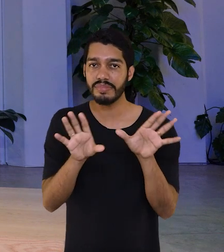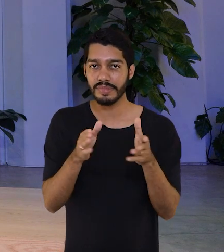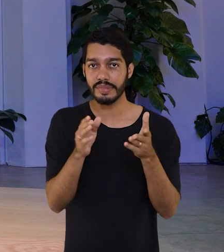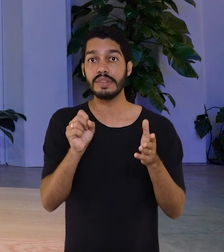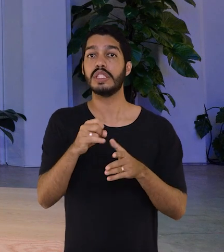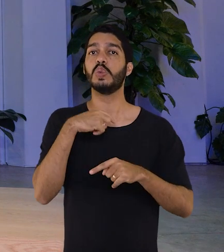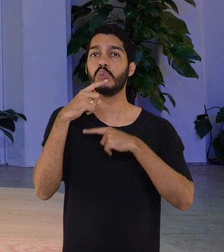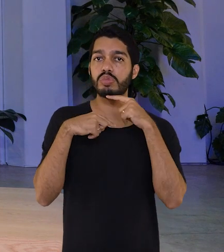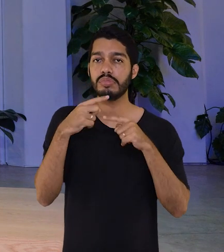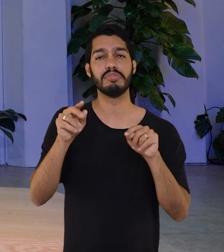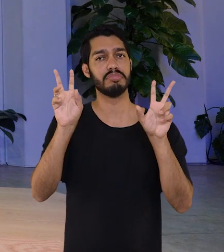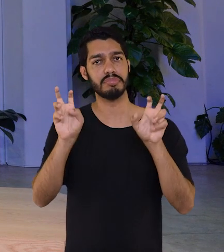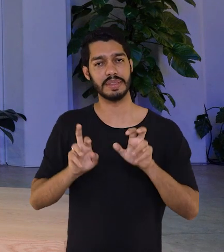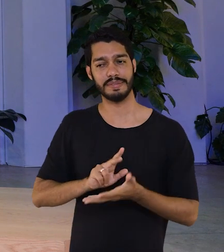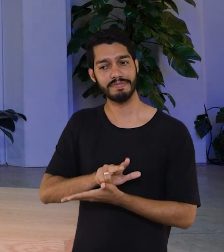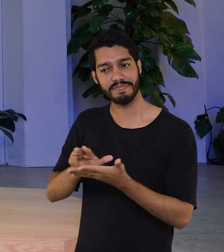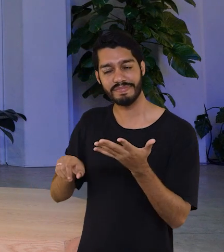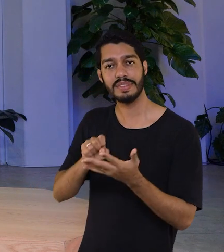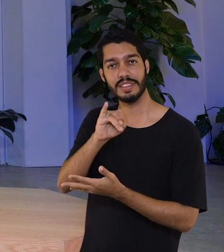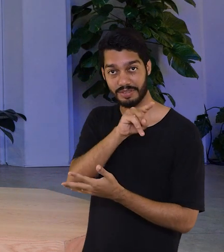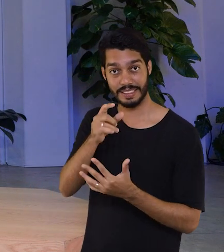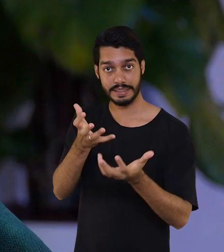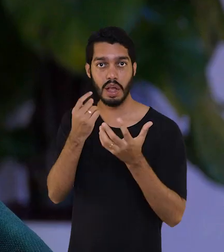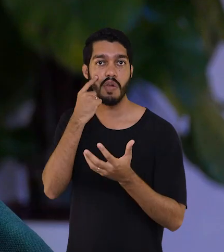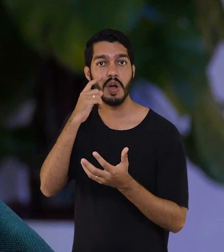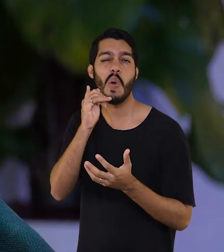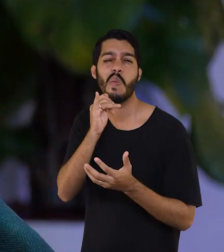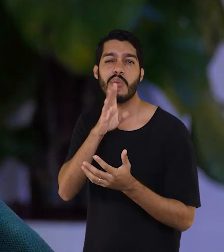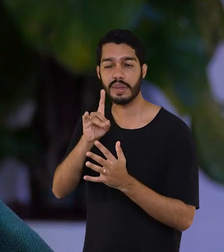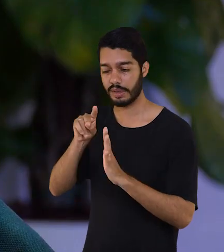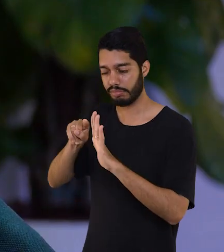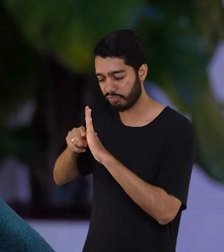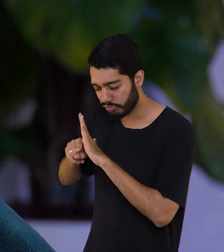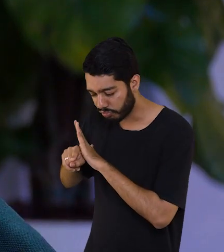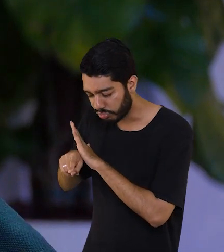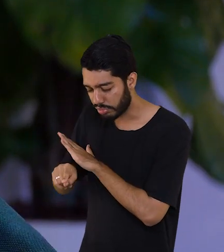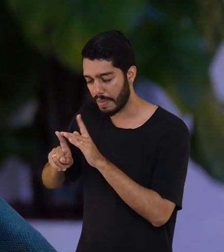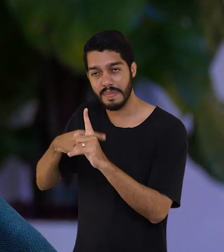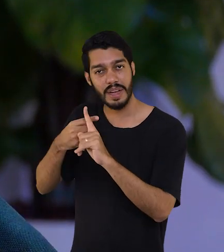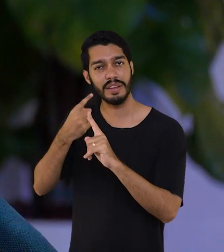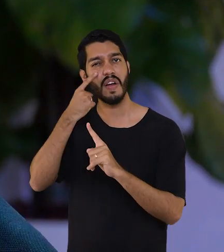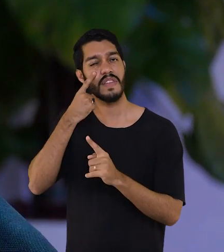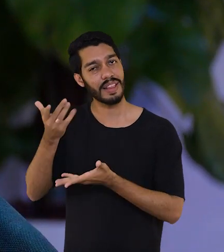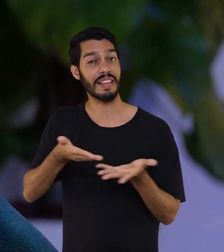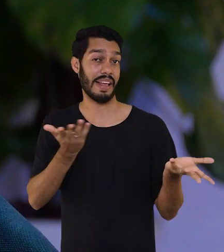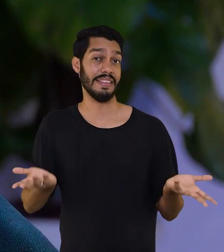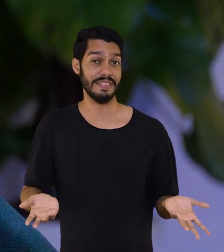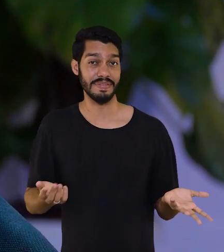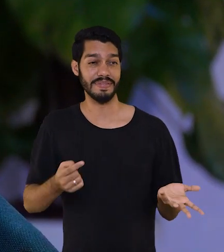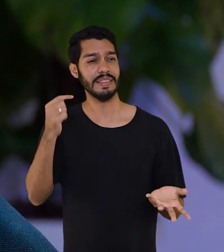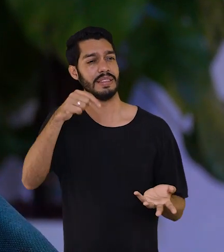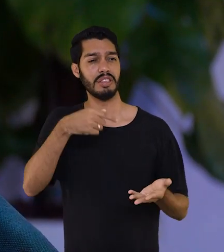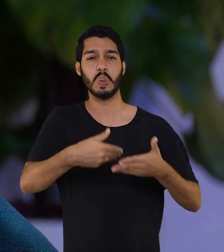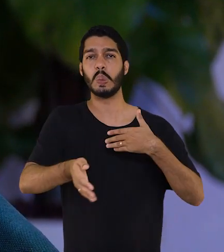está à disposição de vocês, se vocês tiverem qualquer dúvida sobre qualquer das coisas que a gente tenha falado, se vocês quiserem aprofundar, usem esse